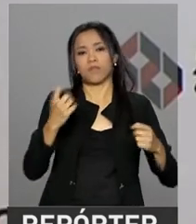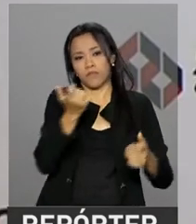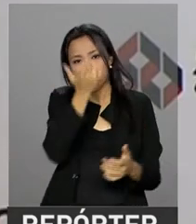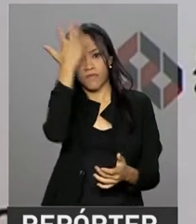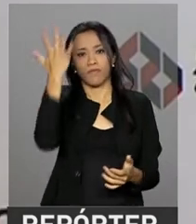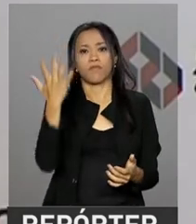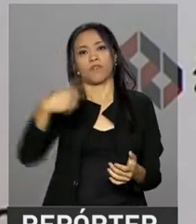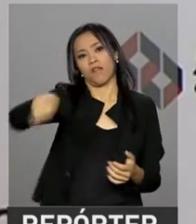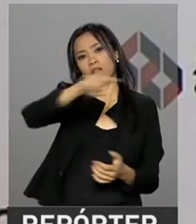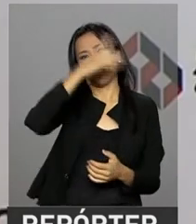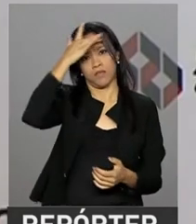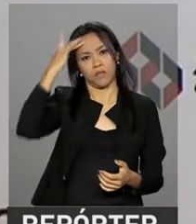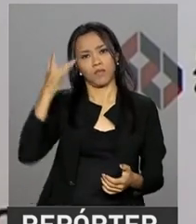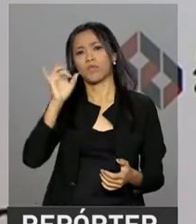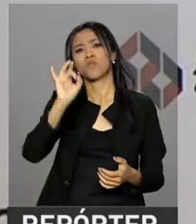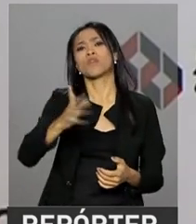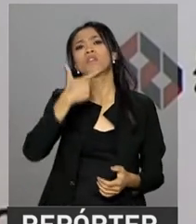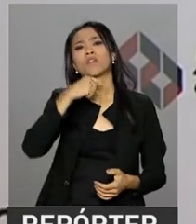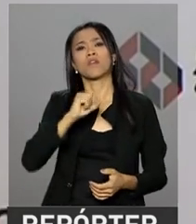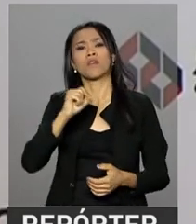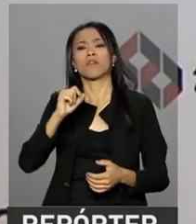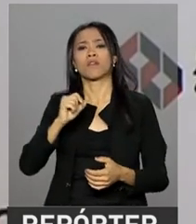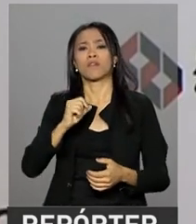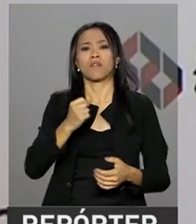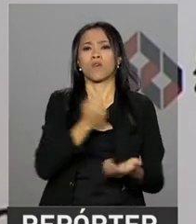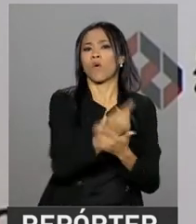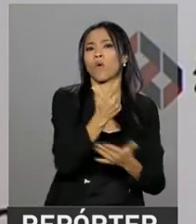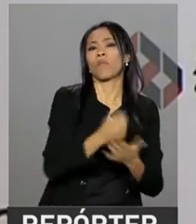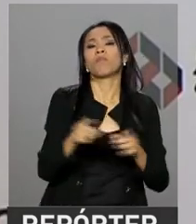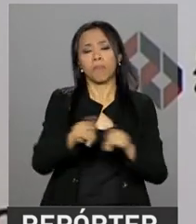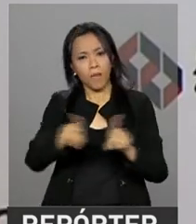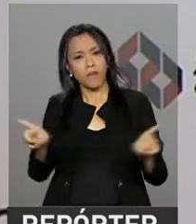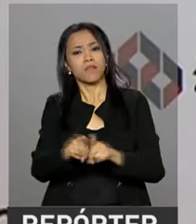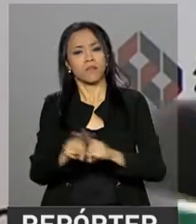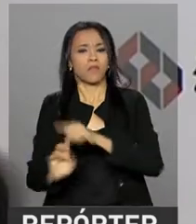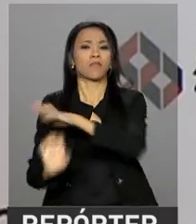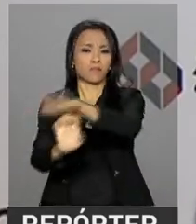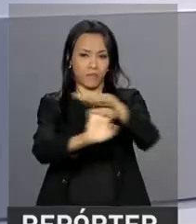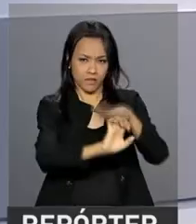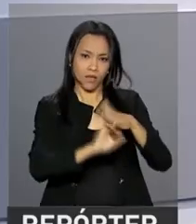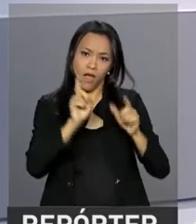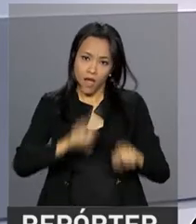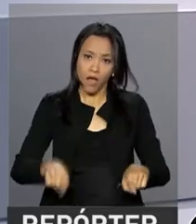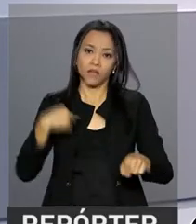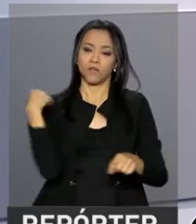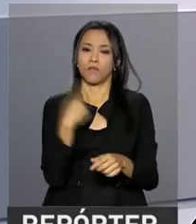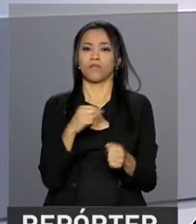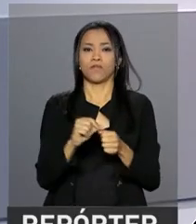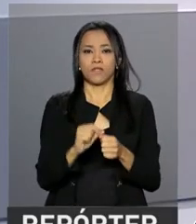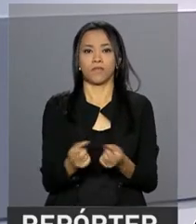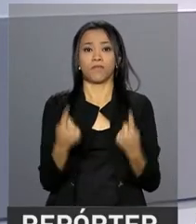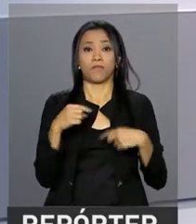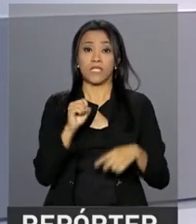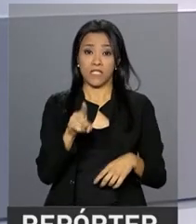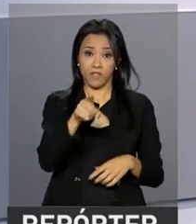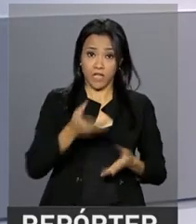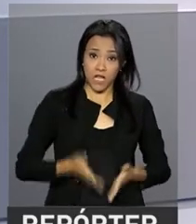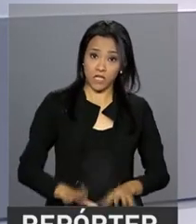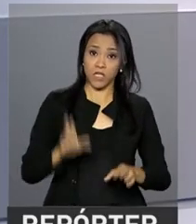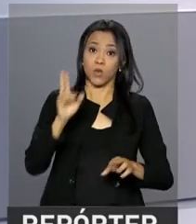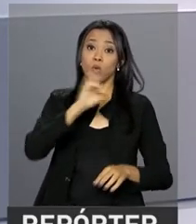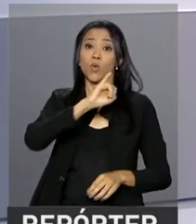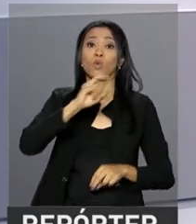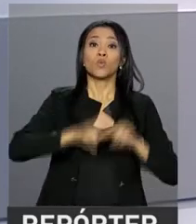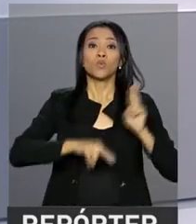do cidadão, não só do empresário, mas do cidadão como um todo. E é isso que nós estamos fazendo. E se você nasceu nos meses de